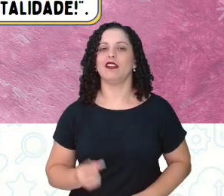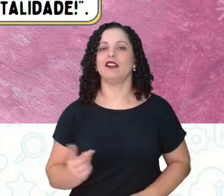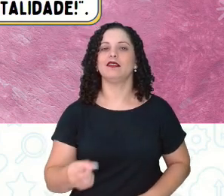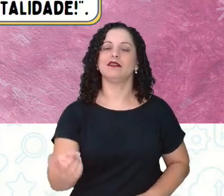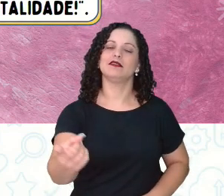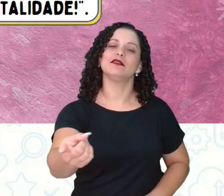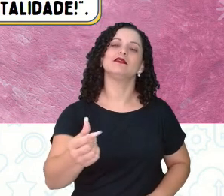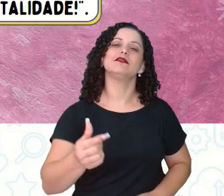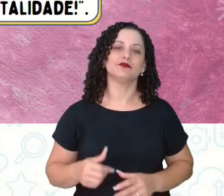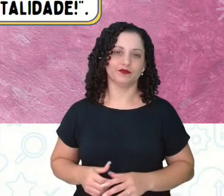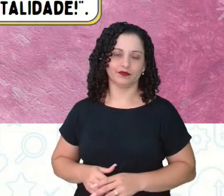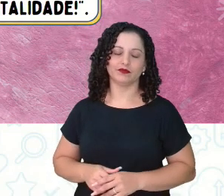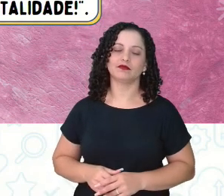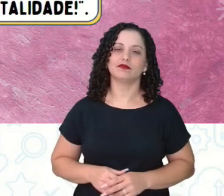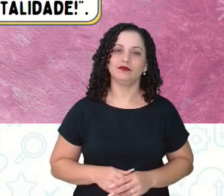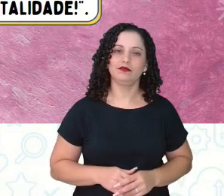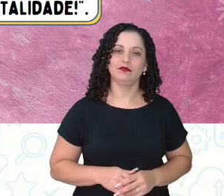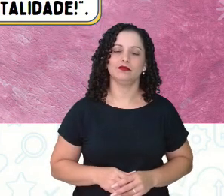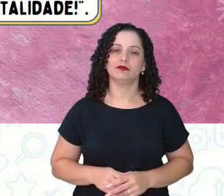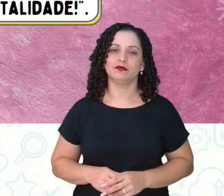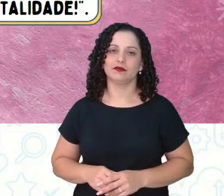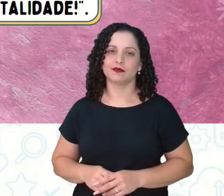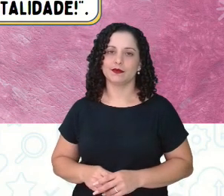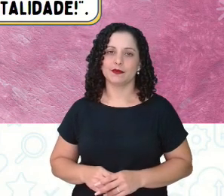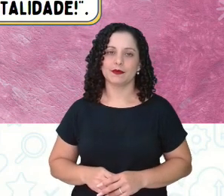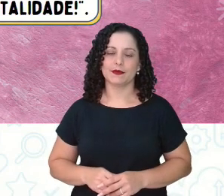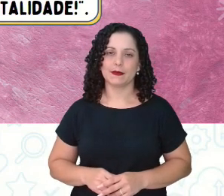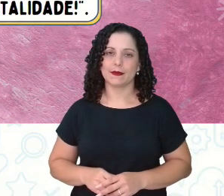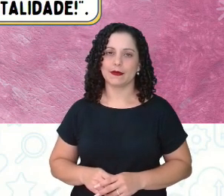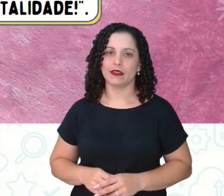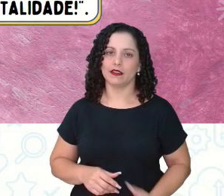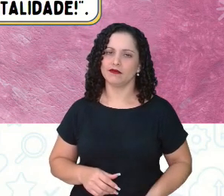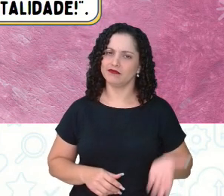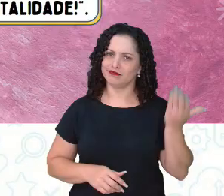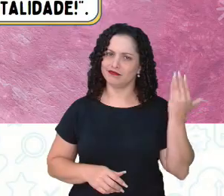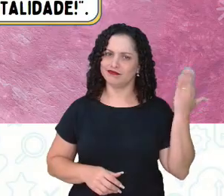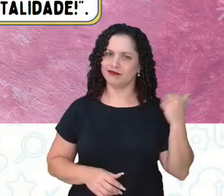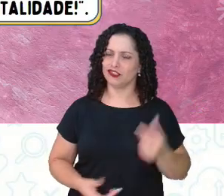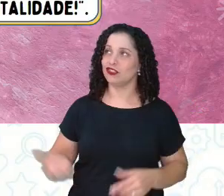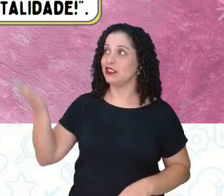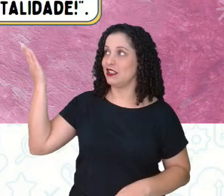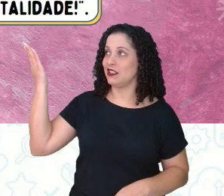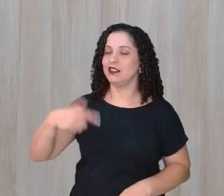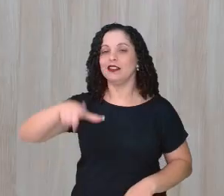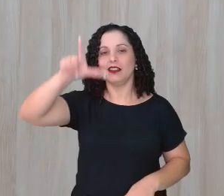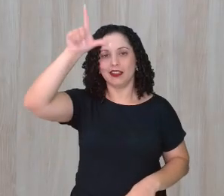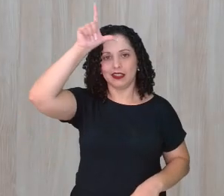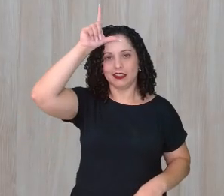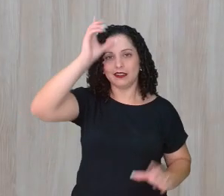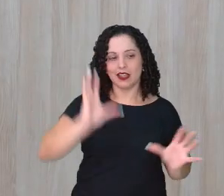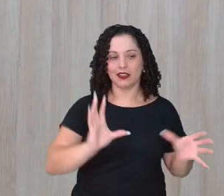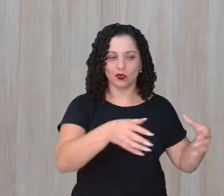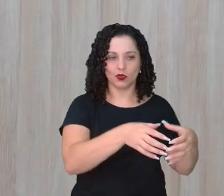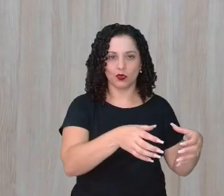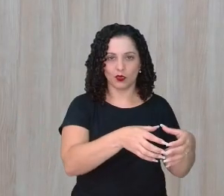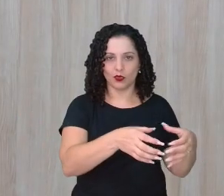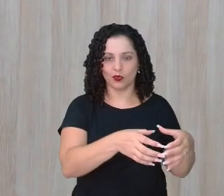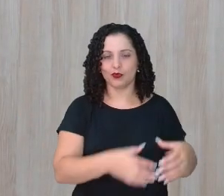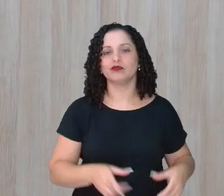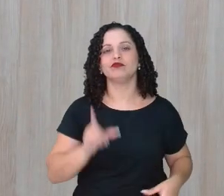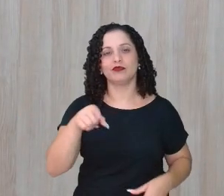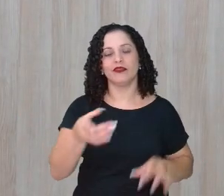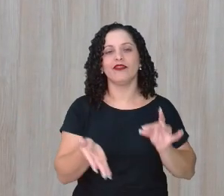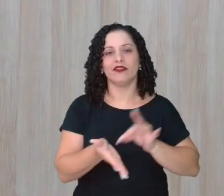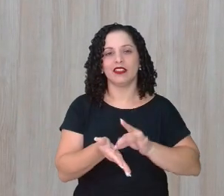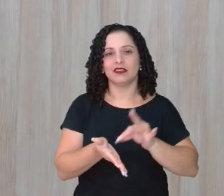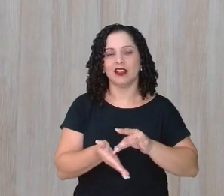e esse período, né, que ele esteve aí à frente, né, dos jacobinos, realmente